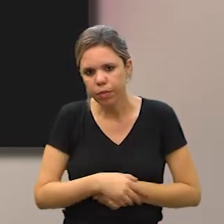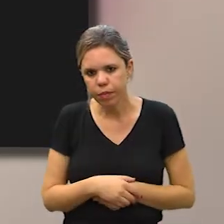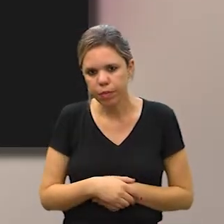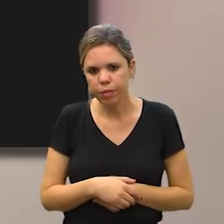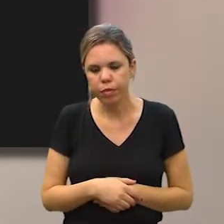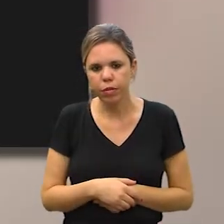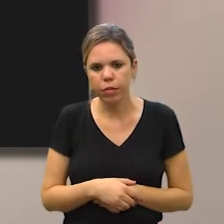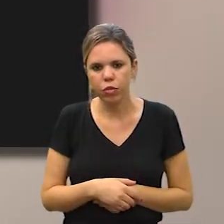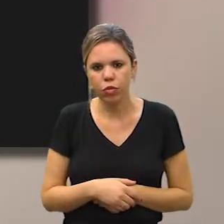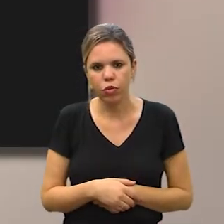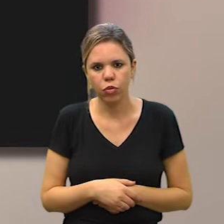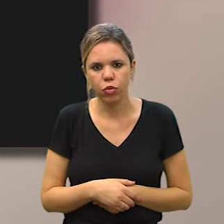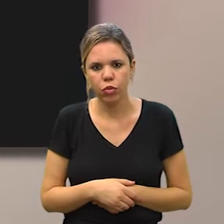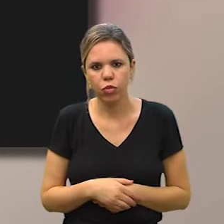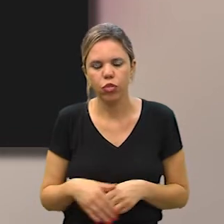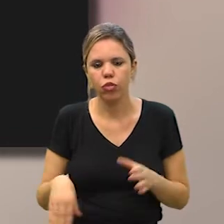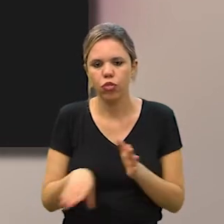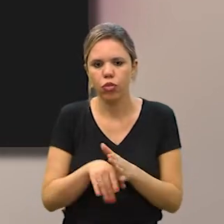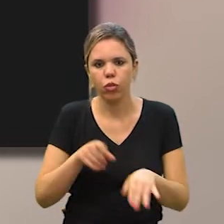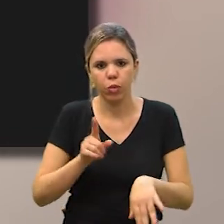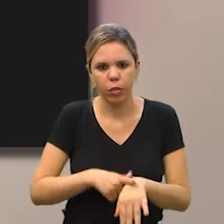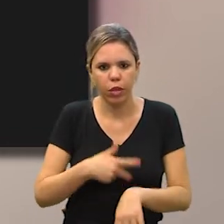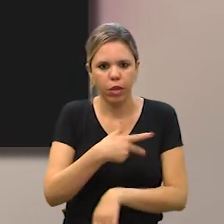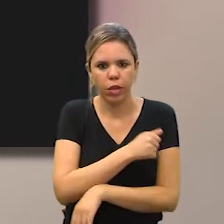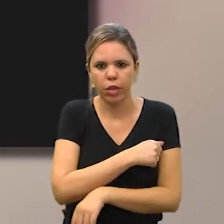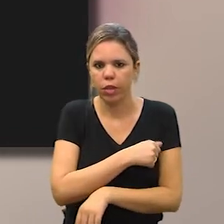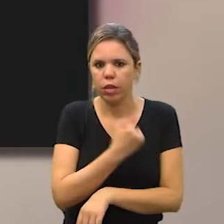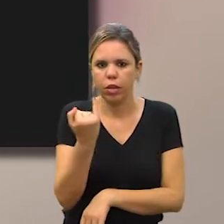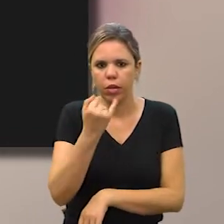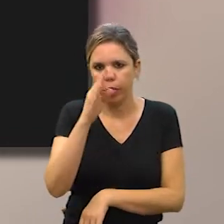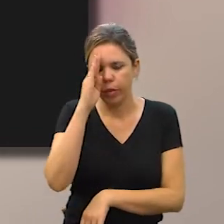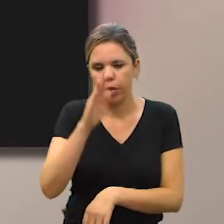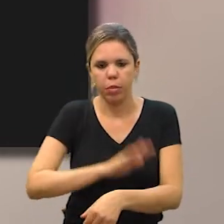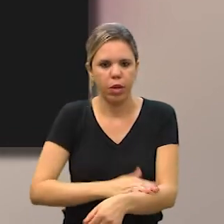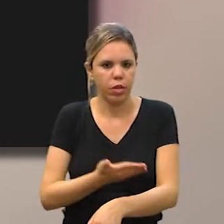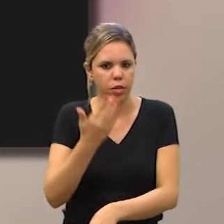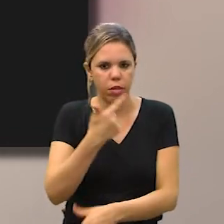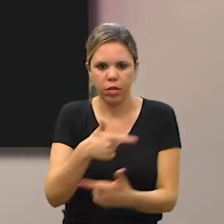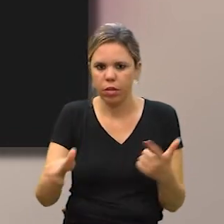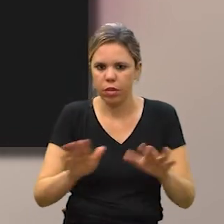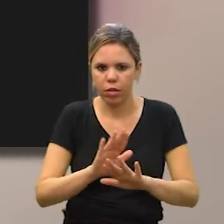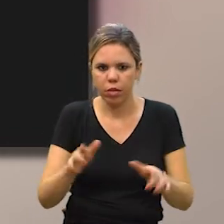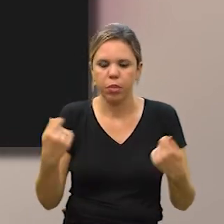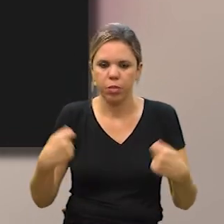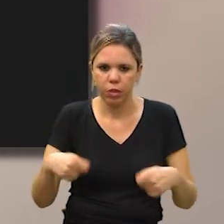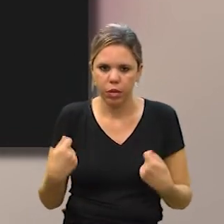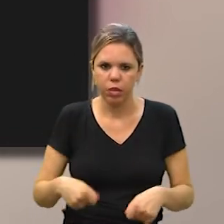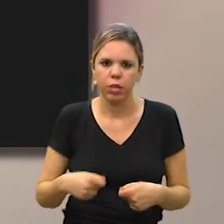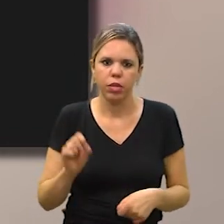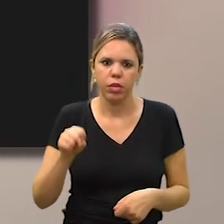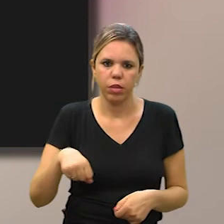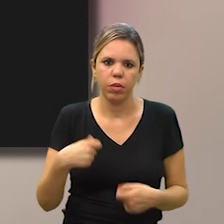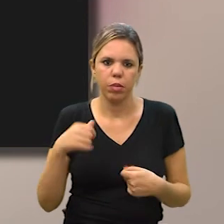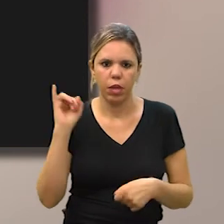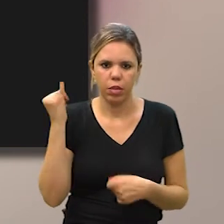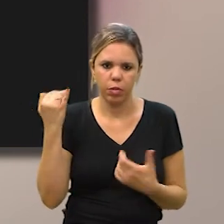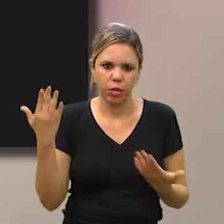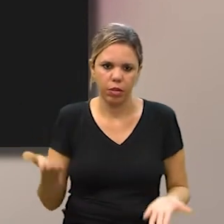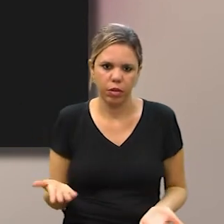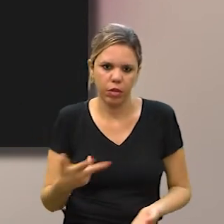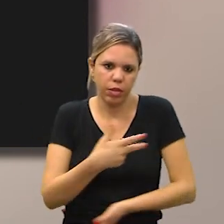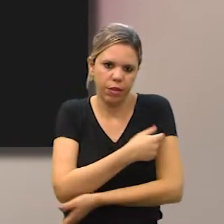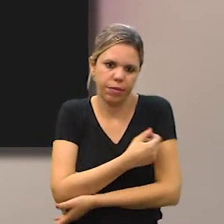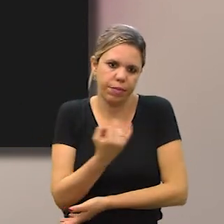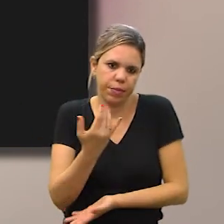vacinar não chegou o momento de tomar vacina mesmo que a precisando esteja controlado aí se quem quer mais